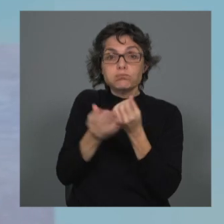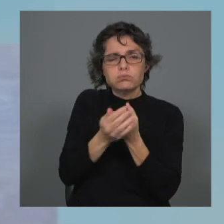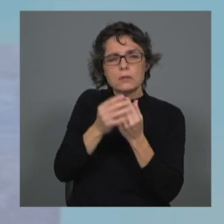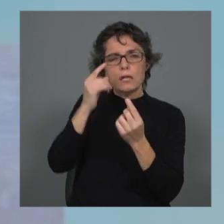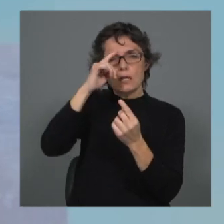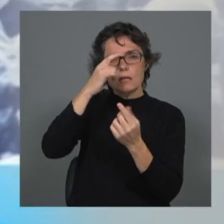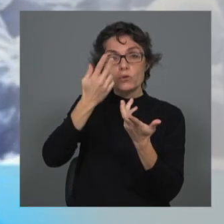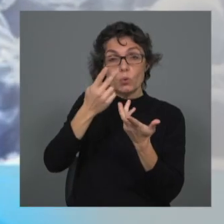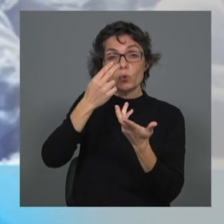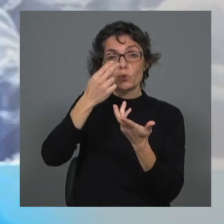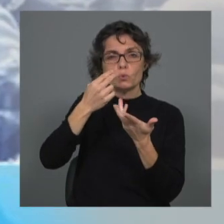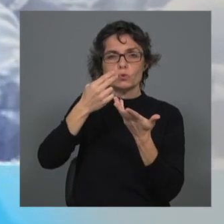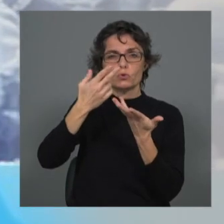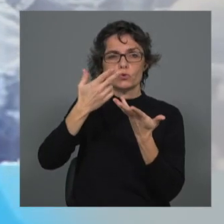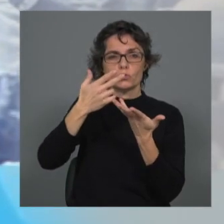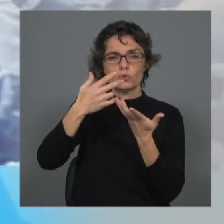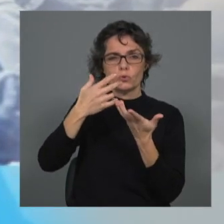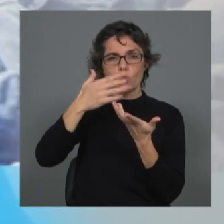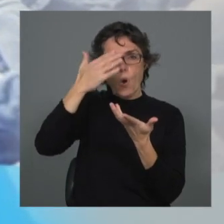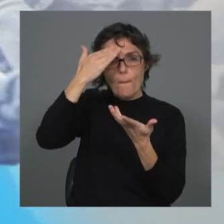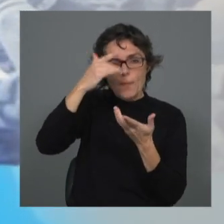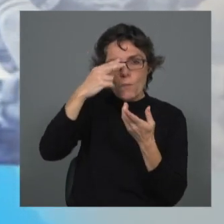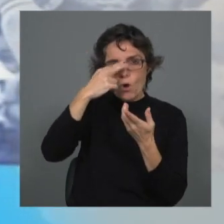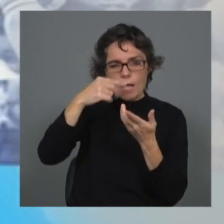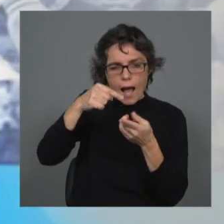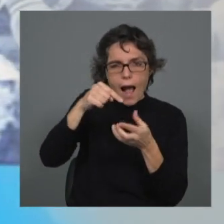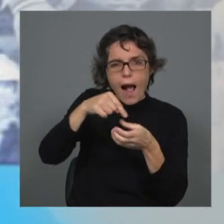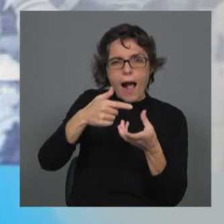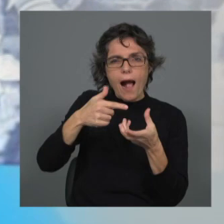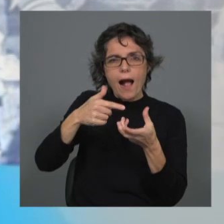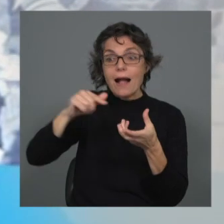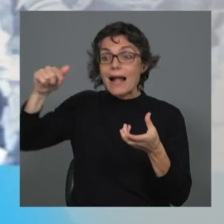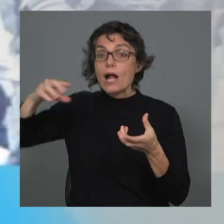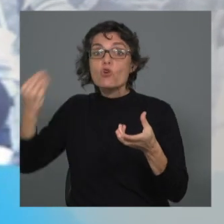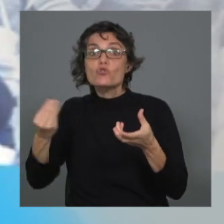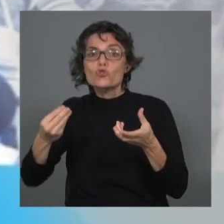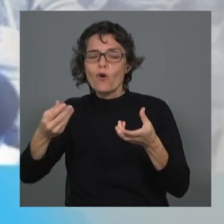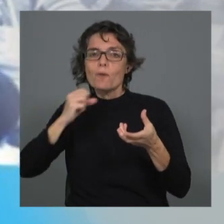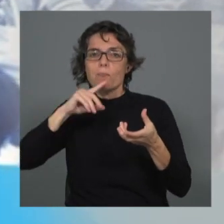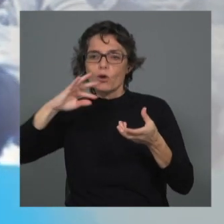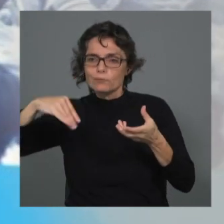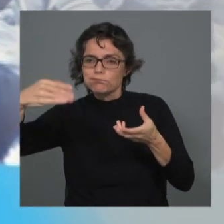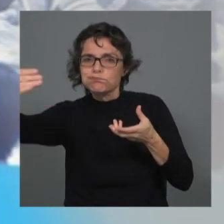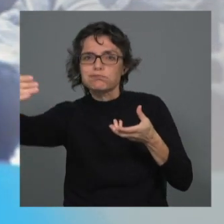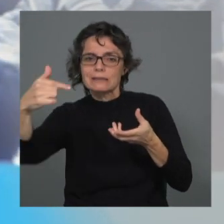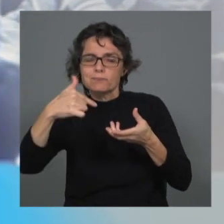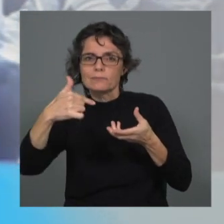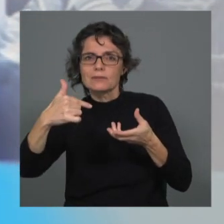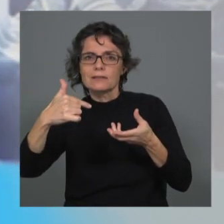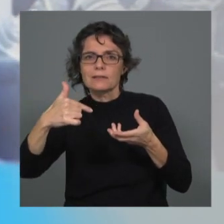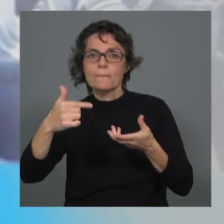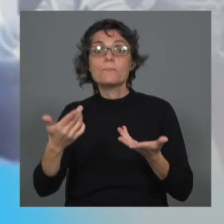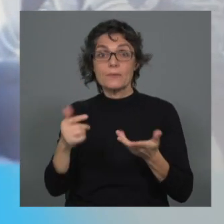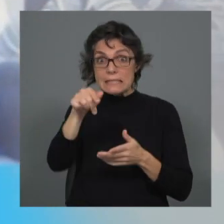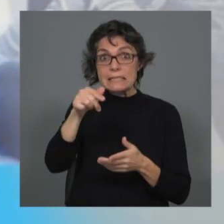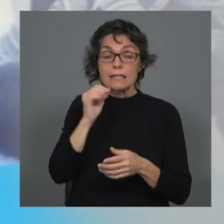questão dos cuidadores, o cuidado. O tema do cuidado é um tema fundamental. Não temos respostas para ele.